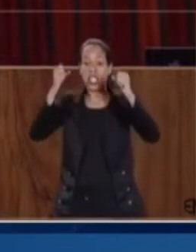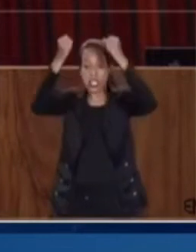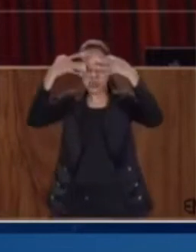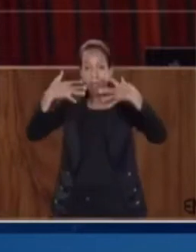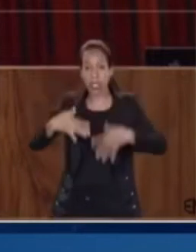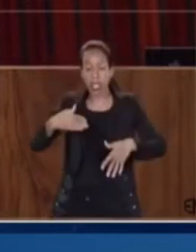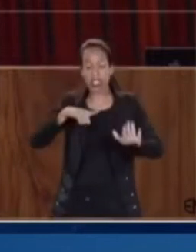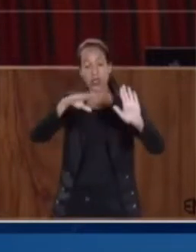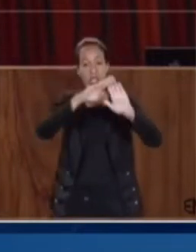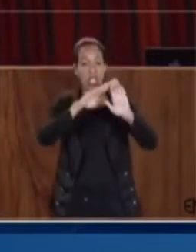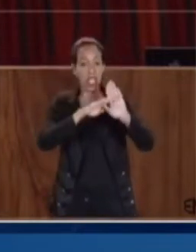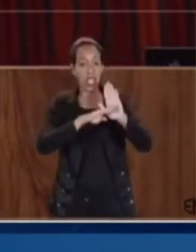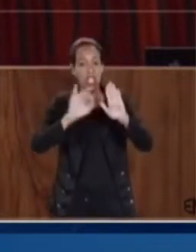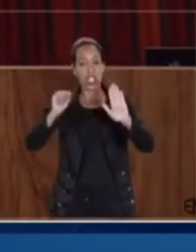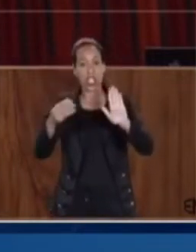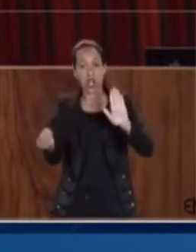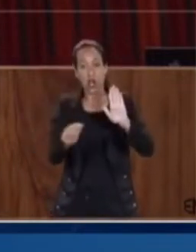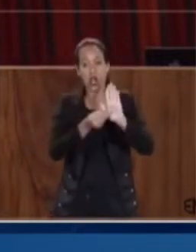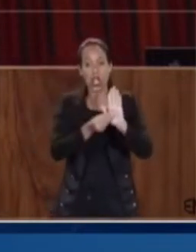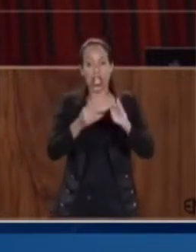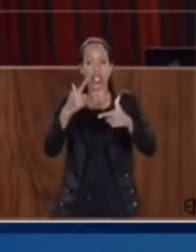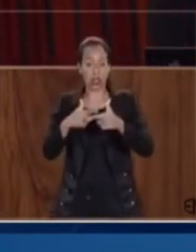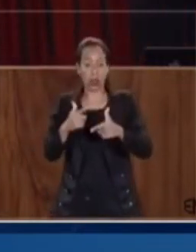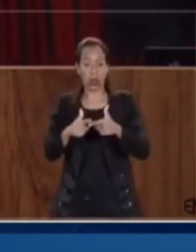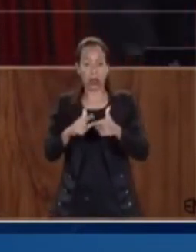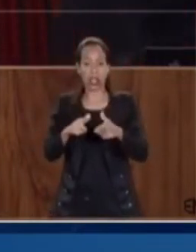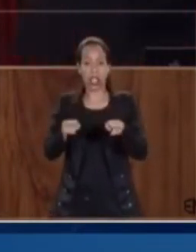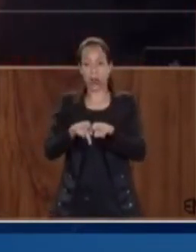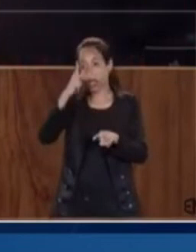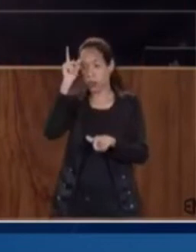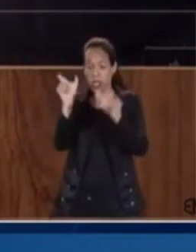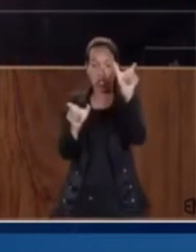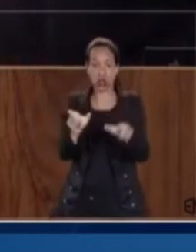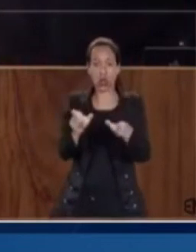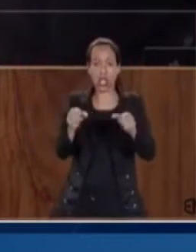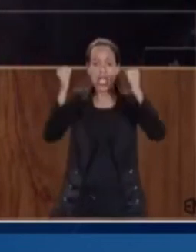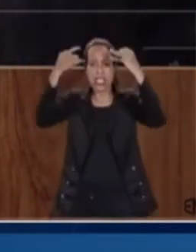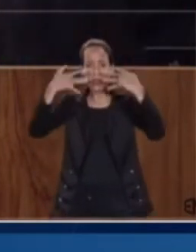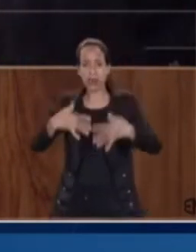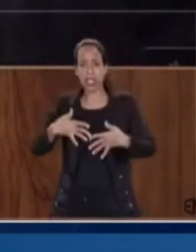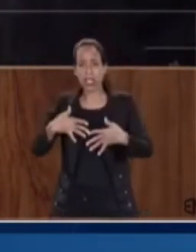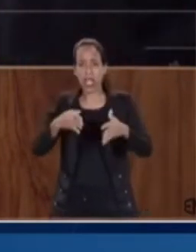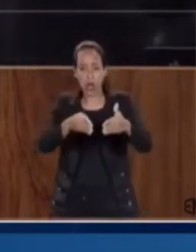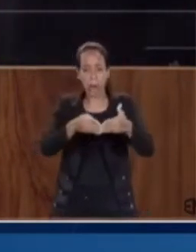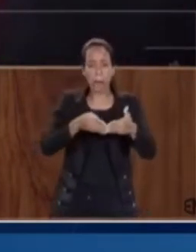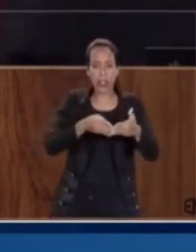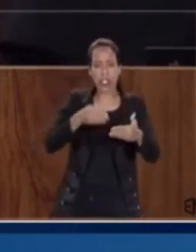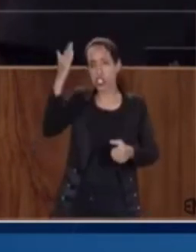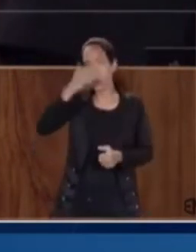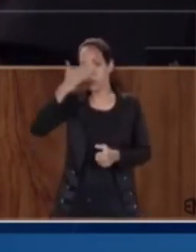dele. Quanto à possibilidade de, terminado o julgamento, haver uma decisão do Supremo Tribunal